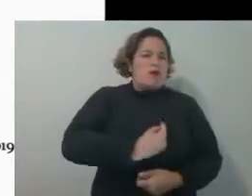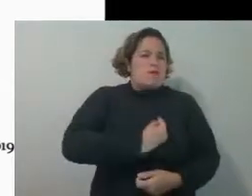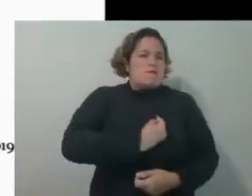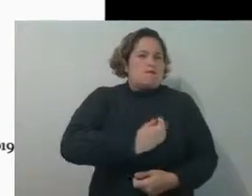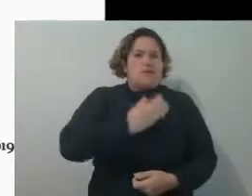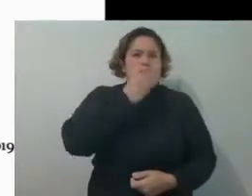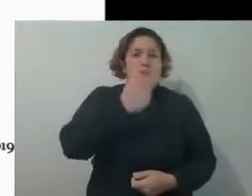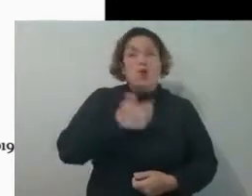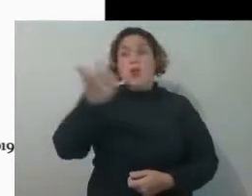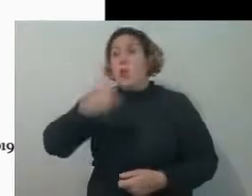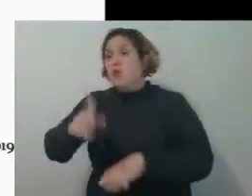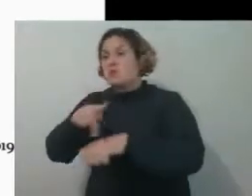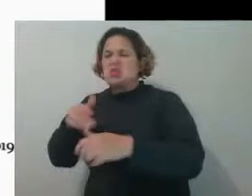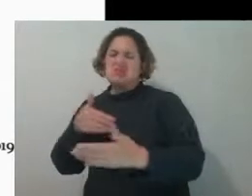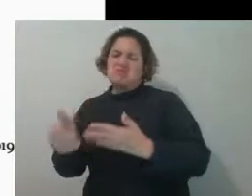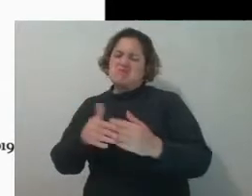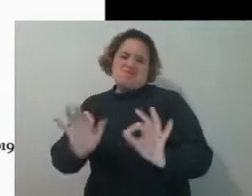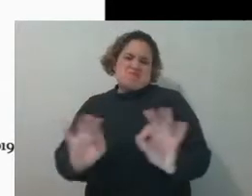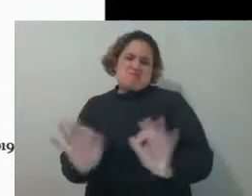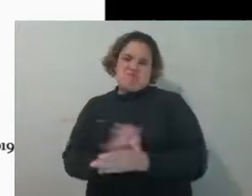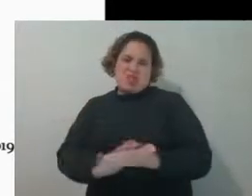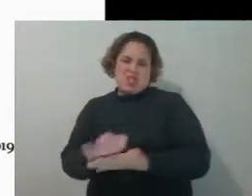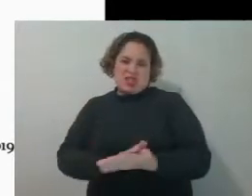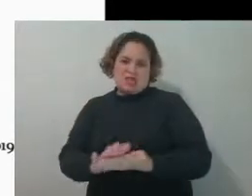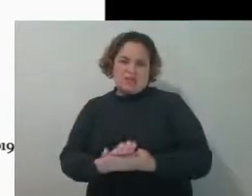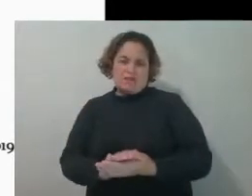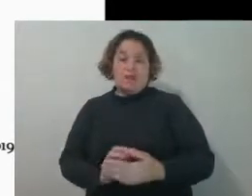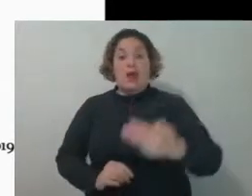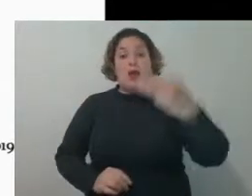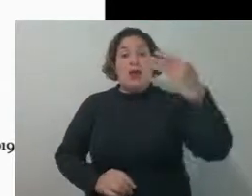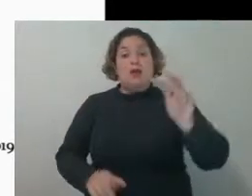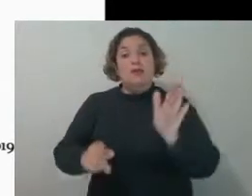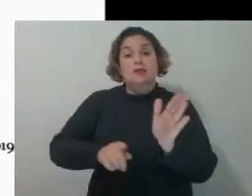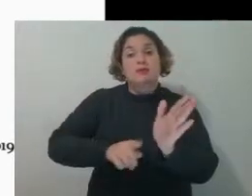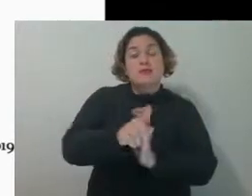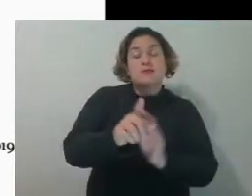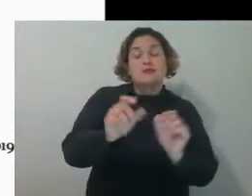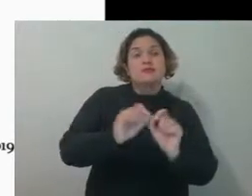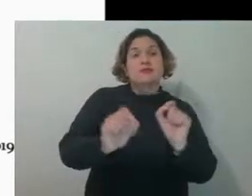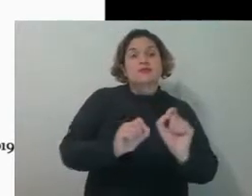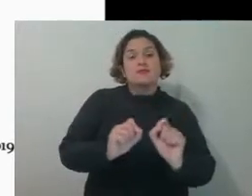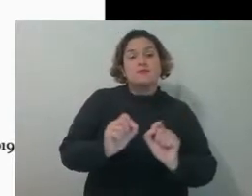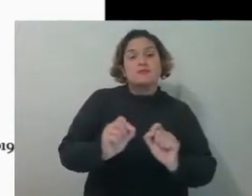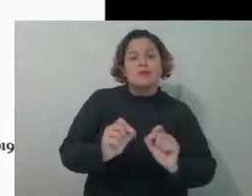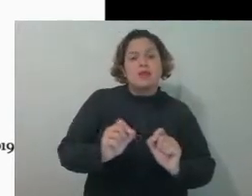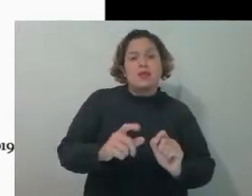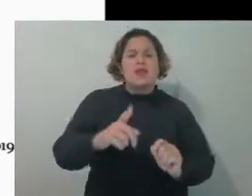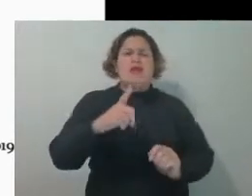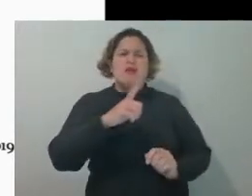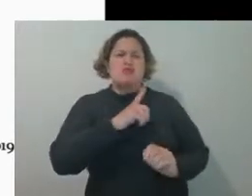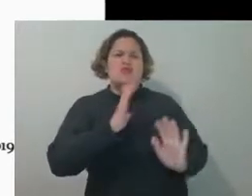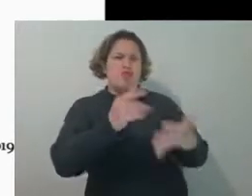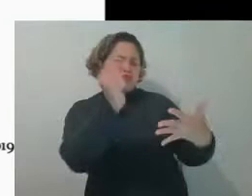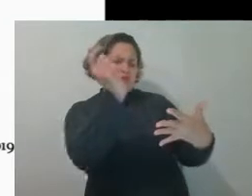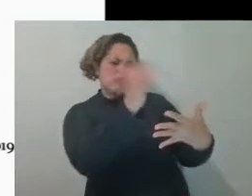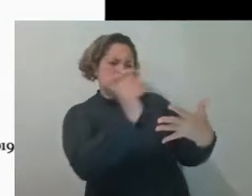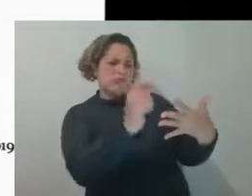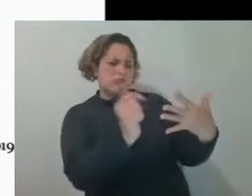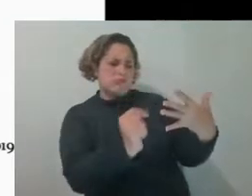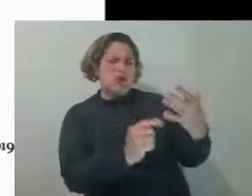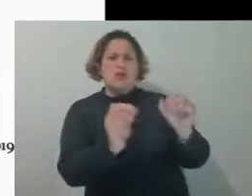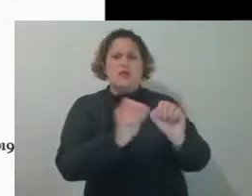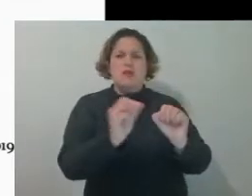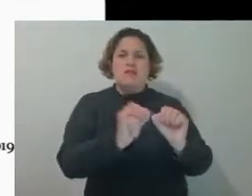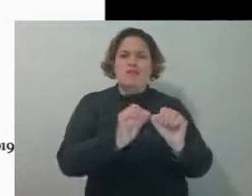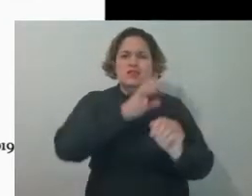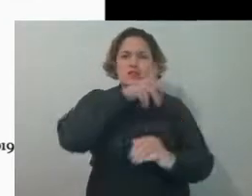não. A terceira pergunta é se estavam presentes condições que poderiam causar